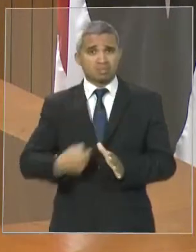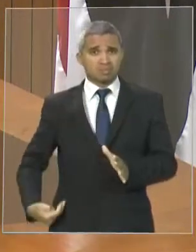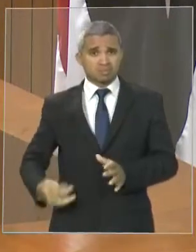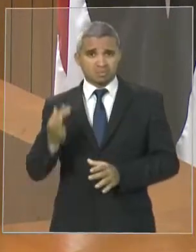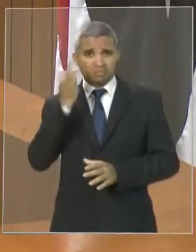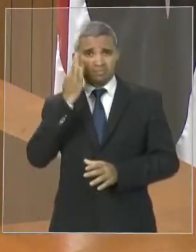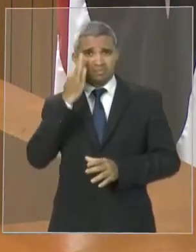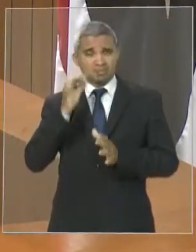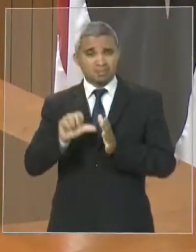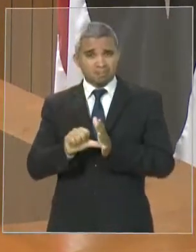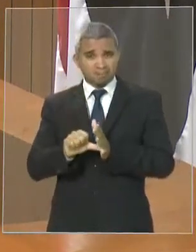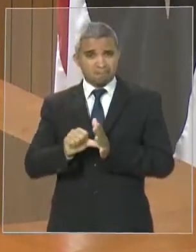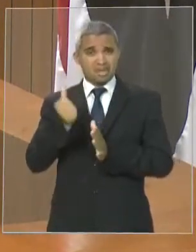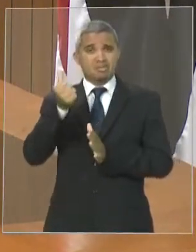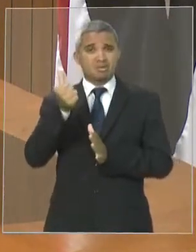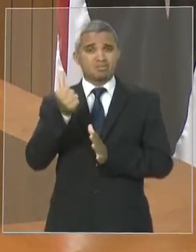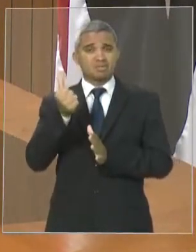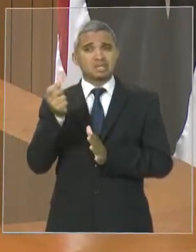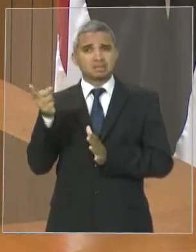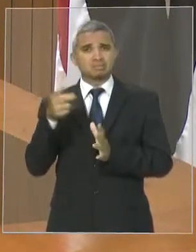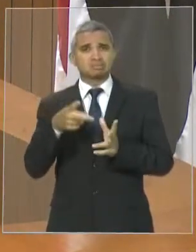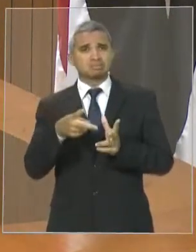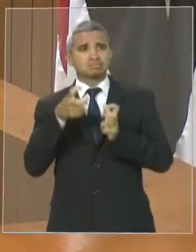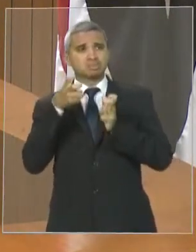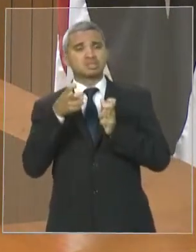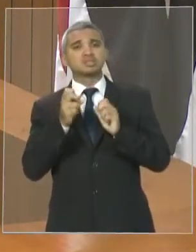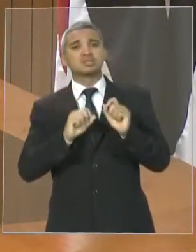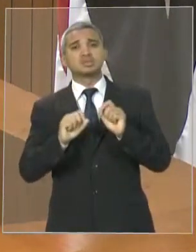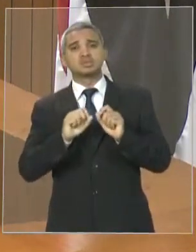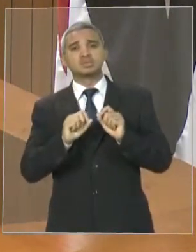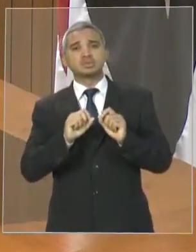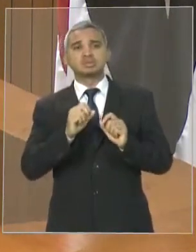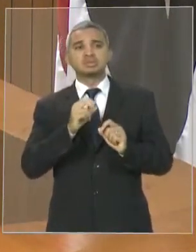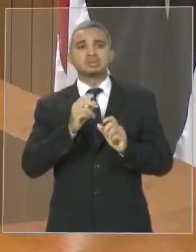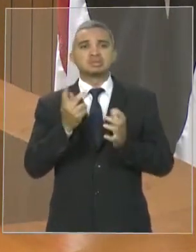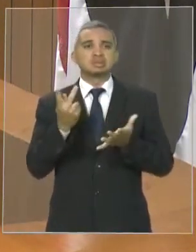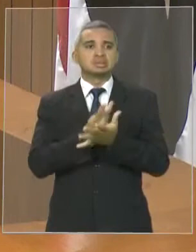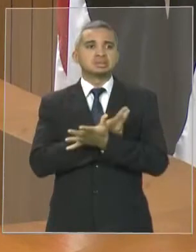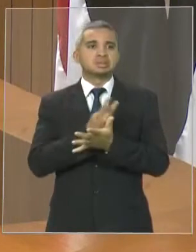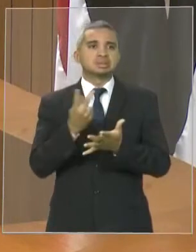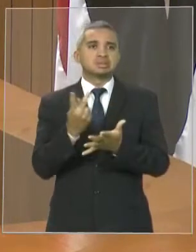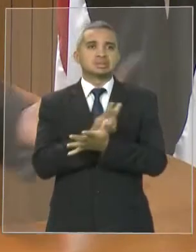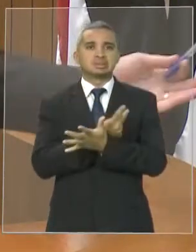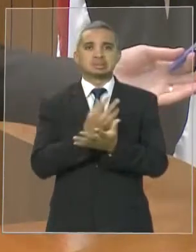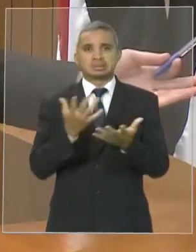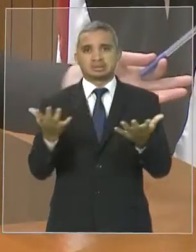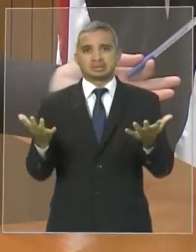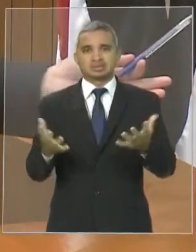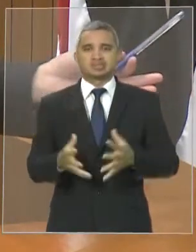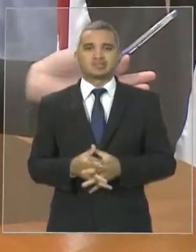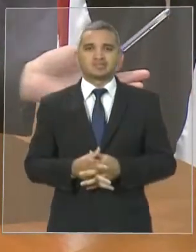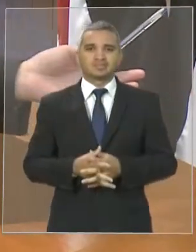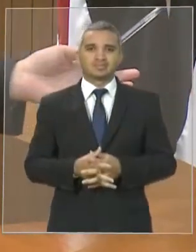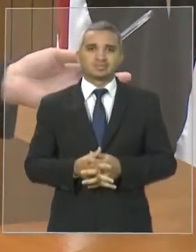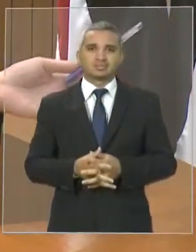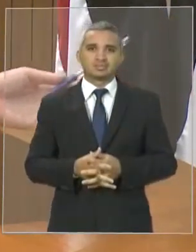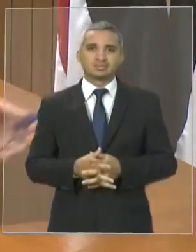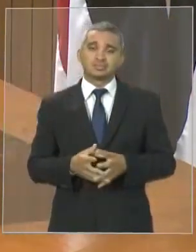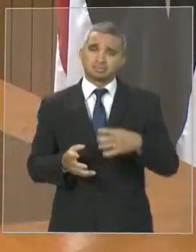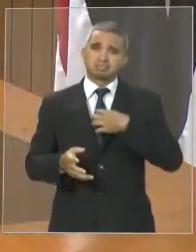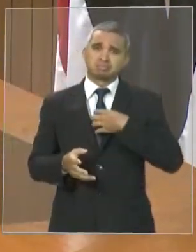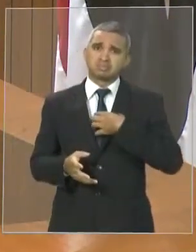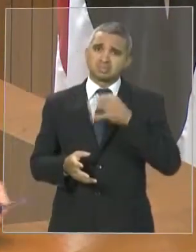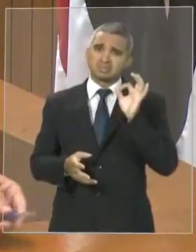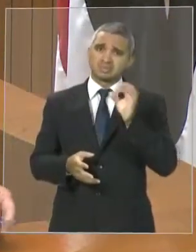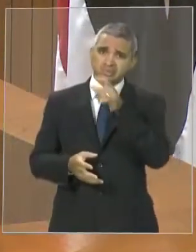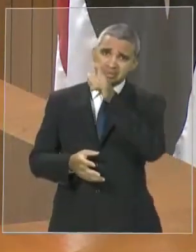ainda que não de forma direta, eu vejo o governador reconhecendo que errou, deputado Max Barros. Isso já é um ponto positivo. A partir do